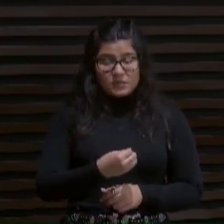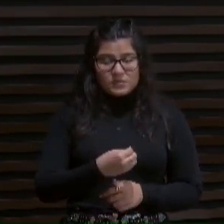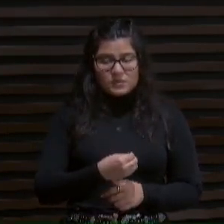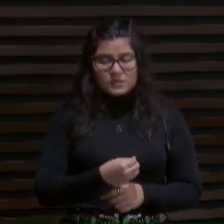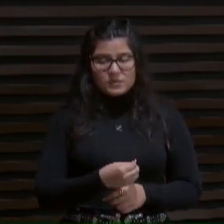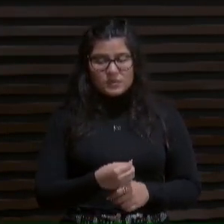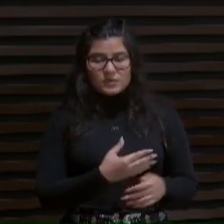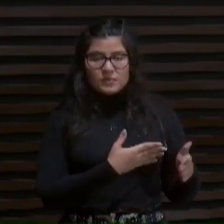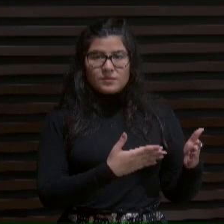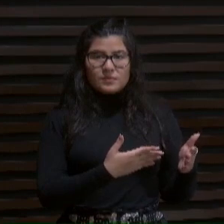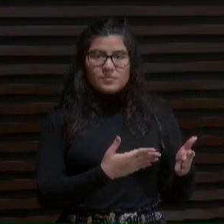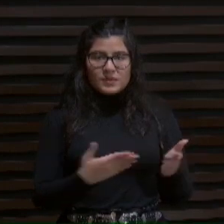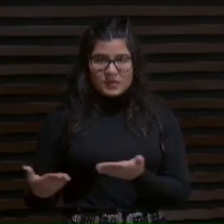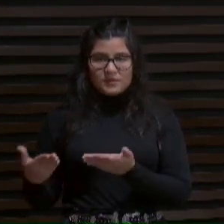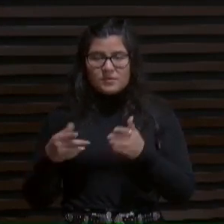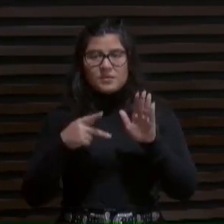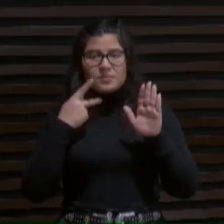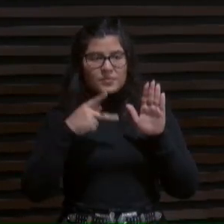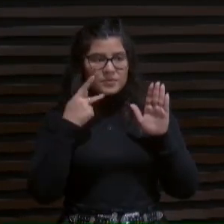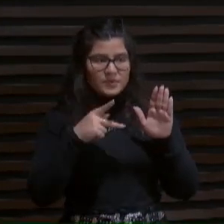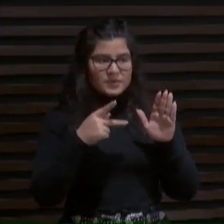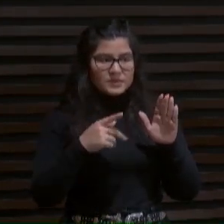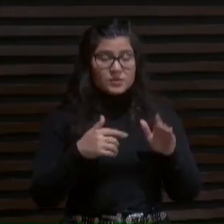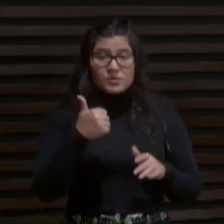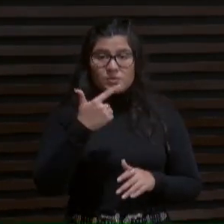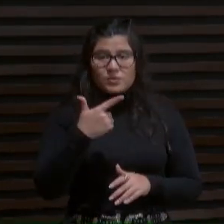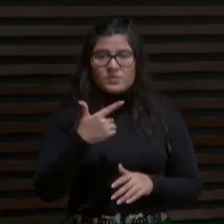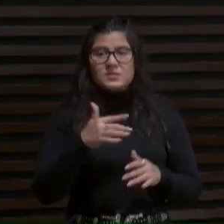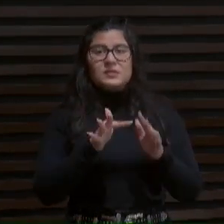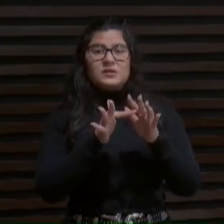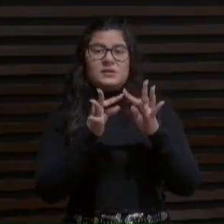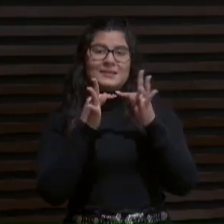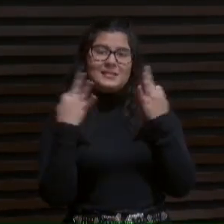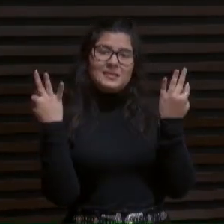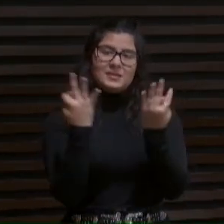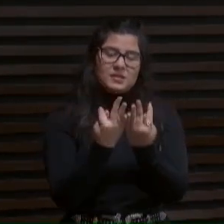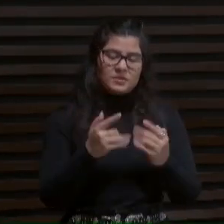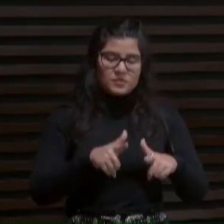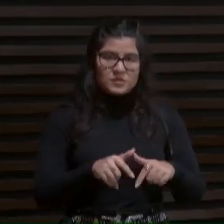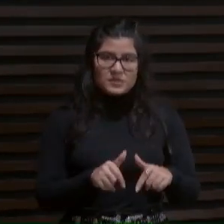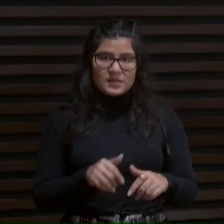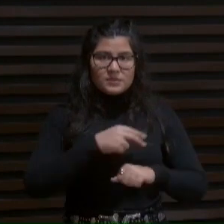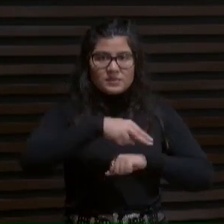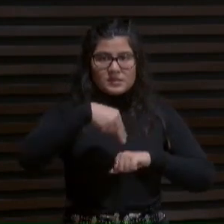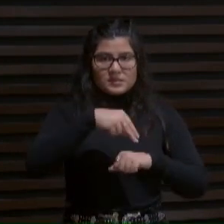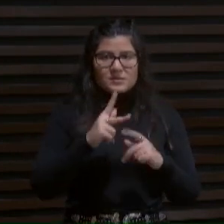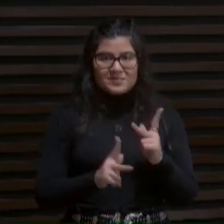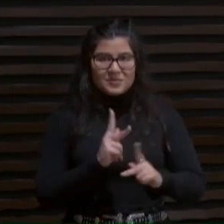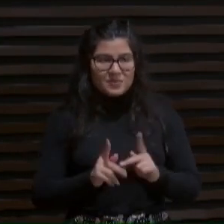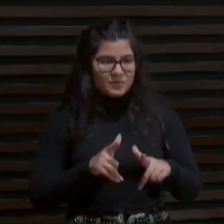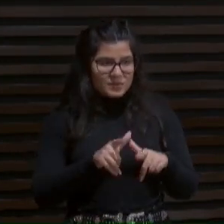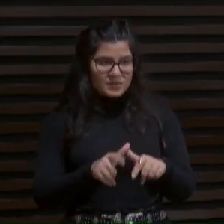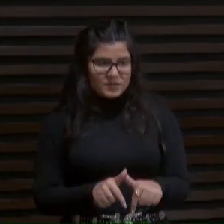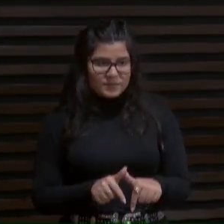debaixo da promessa, e que formam as 12 tribos de Israel, né, que formam a nação, o povo dos israelitas,